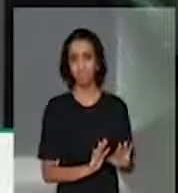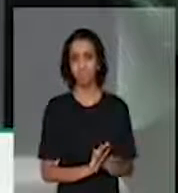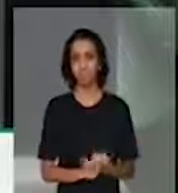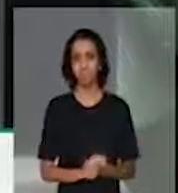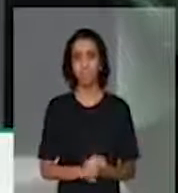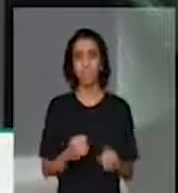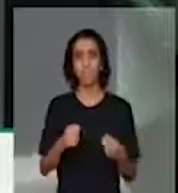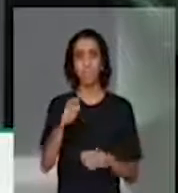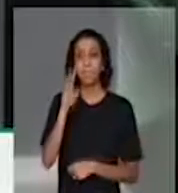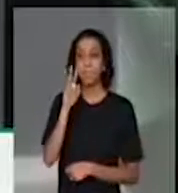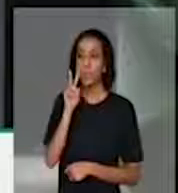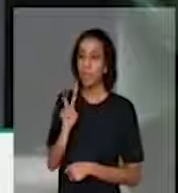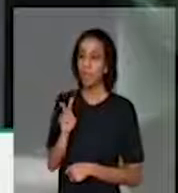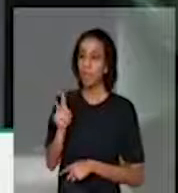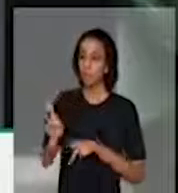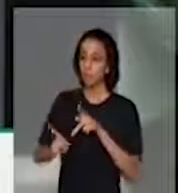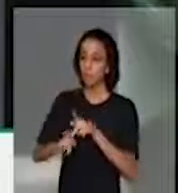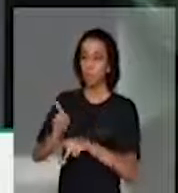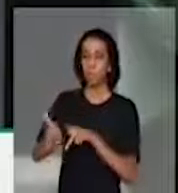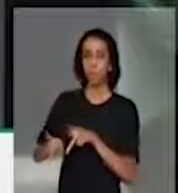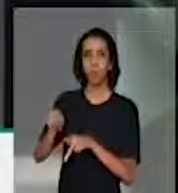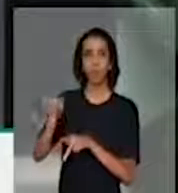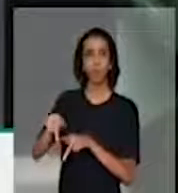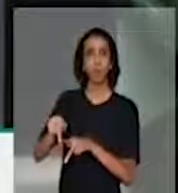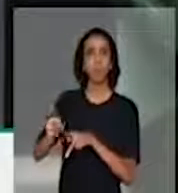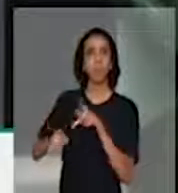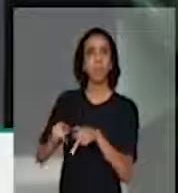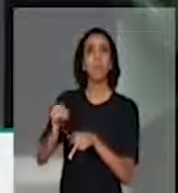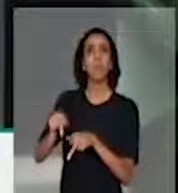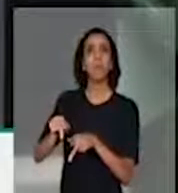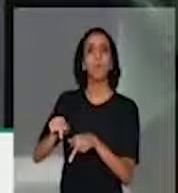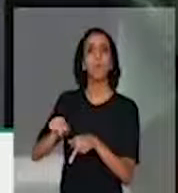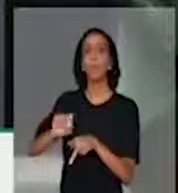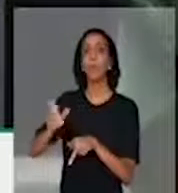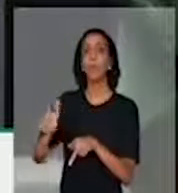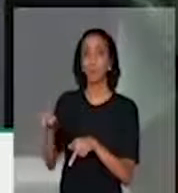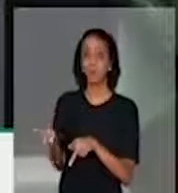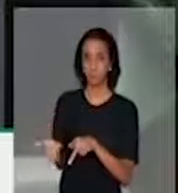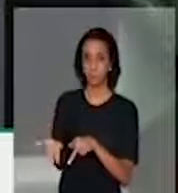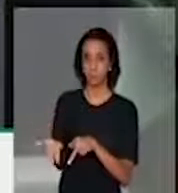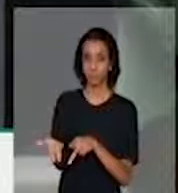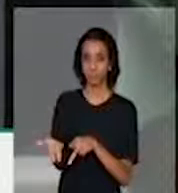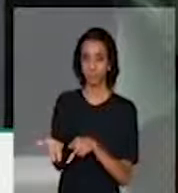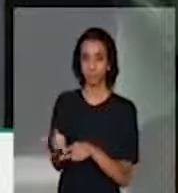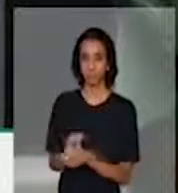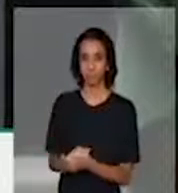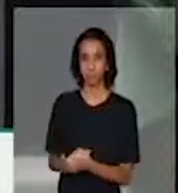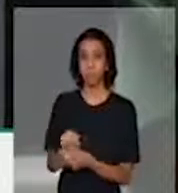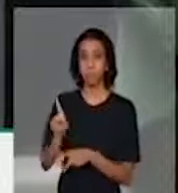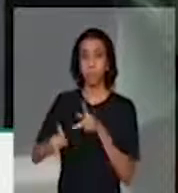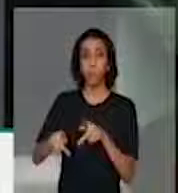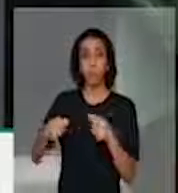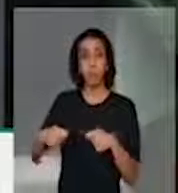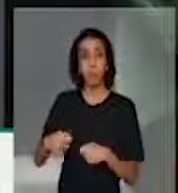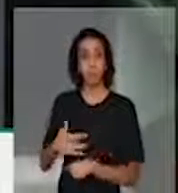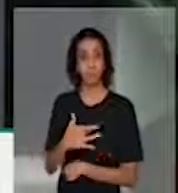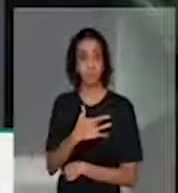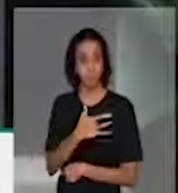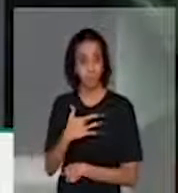e vamos olhar para o nosso povo. O povo que eu falo é aquele povo que necessita de